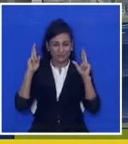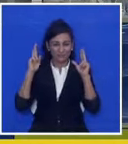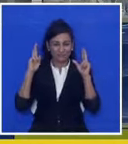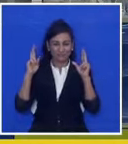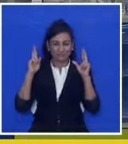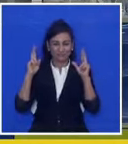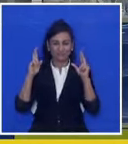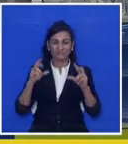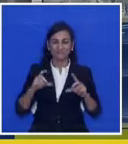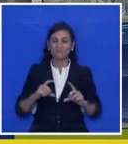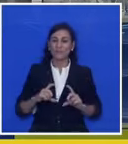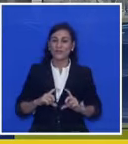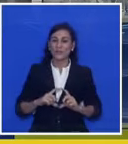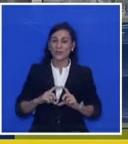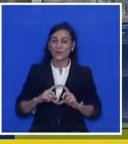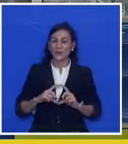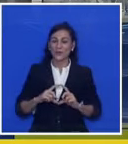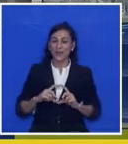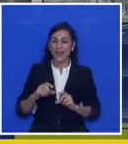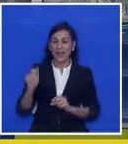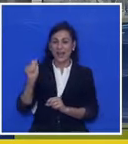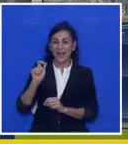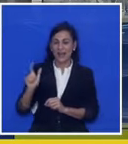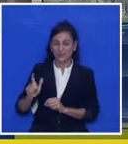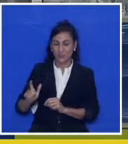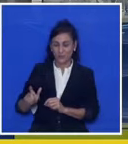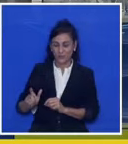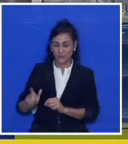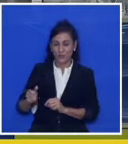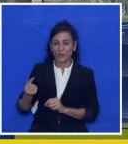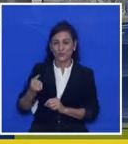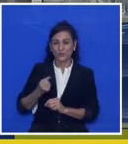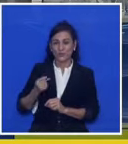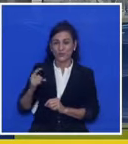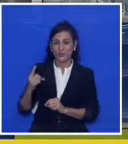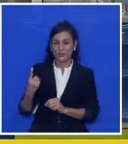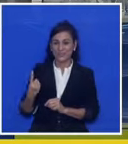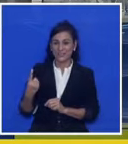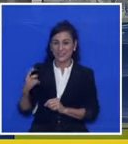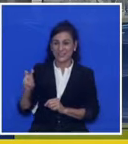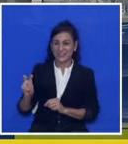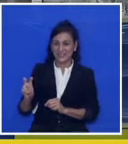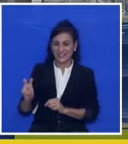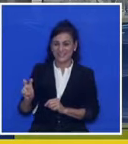sorte. Bola azul, número 15. Azul, 15.